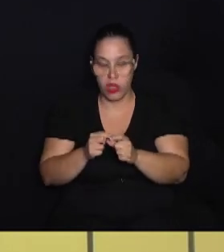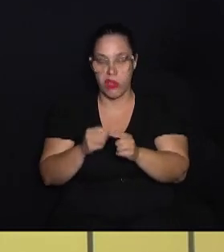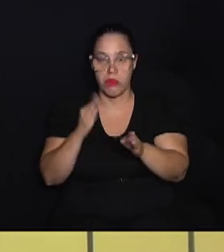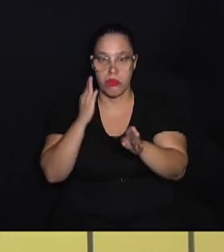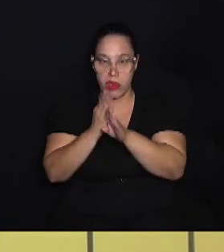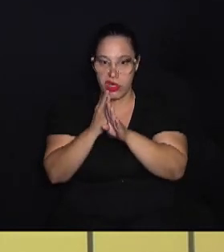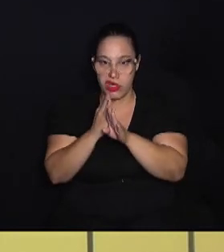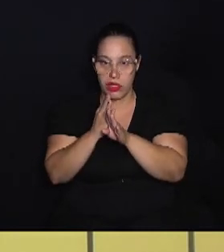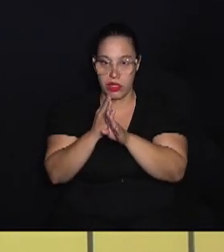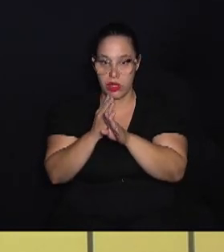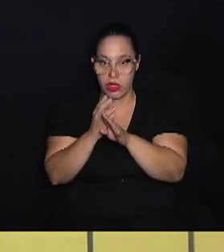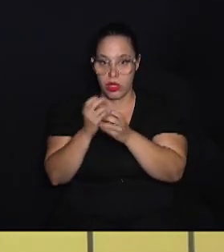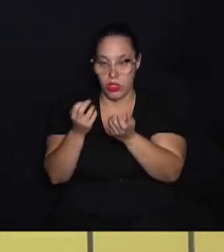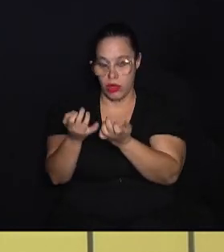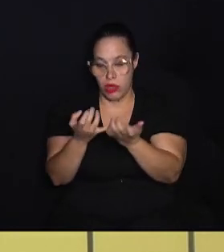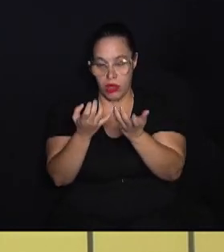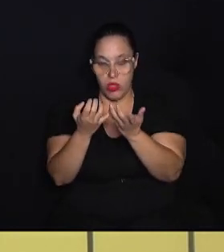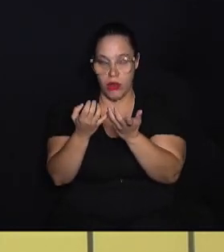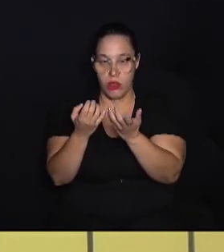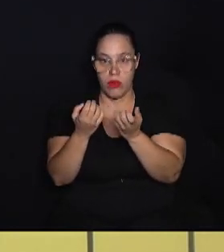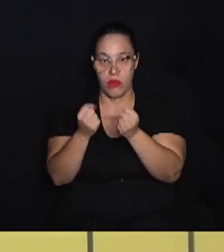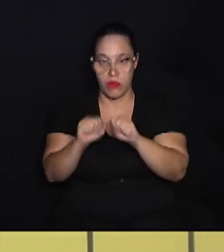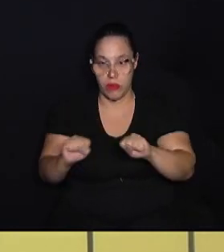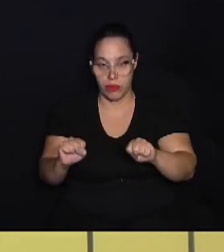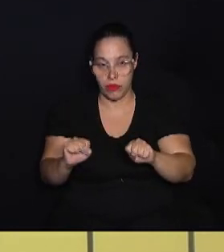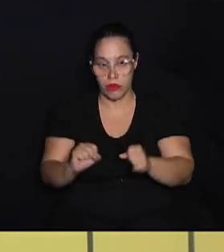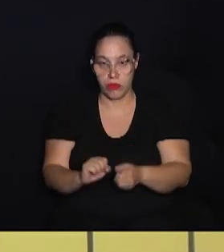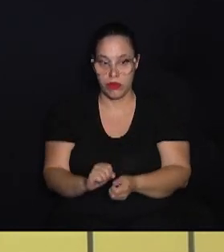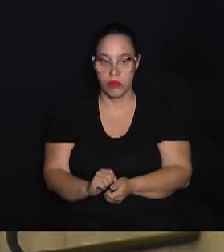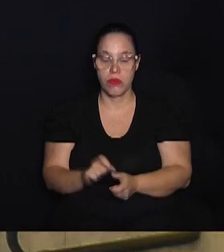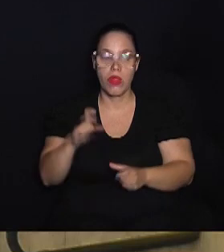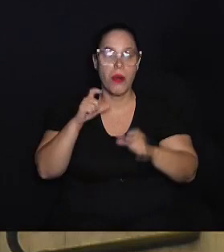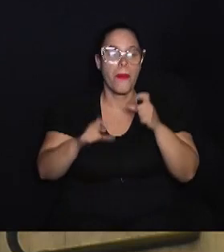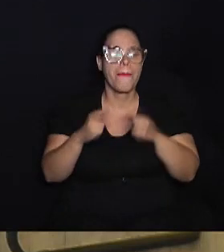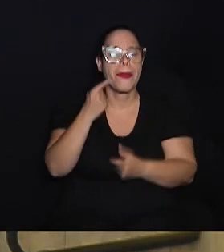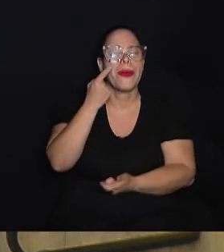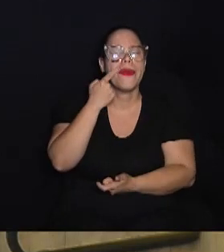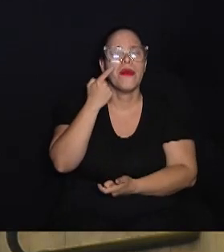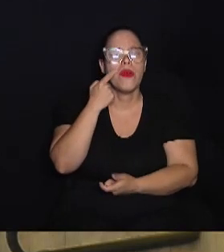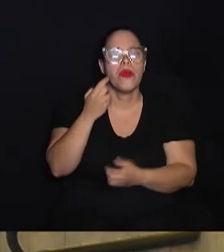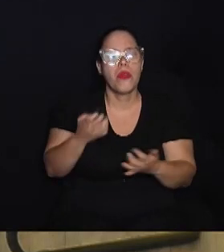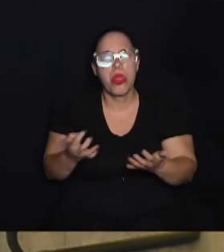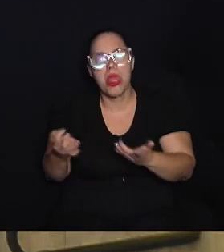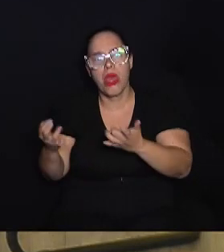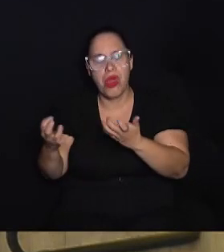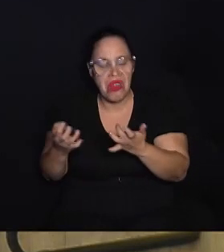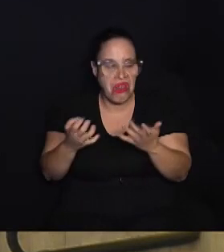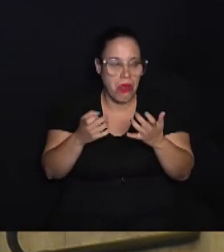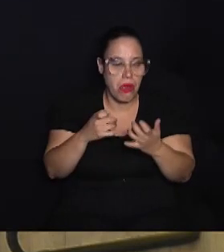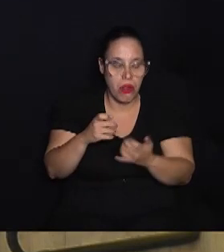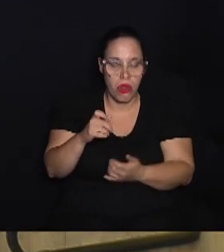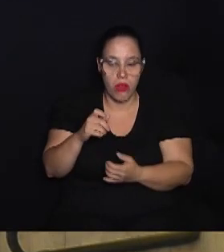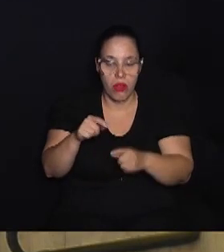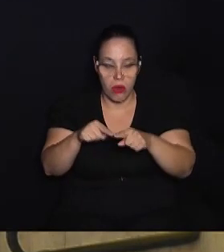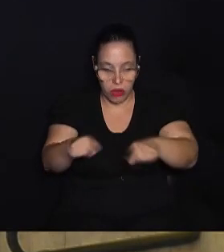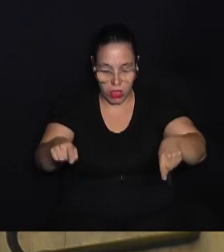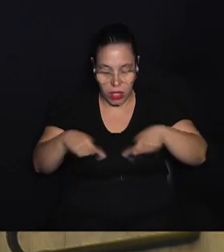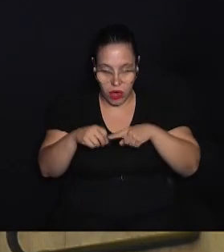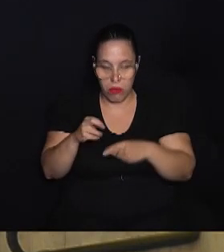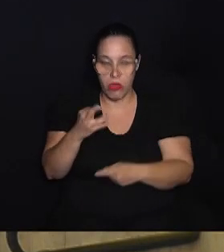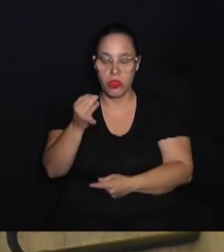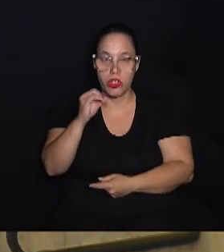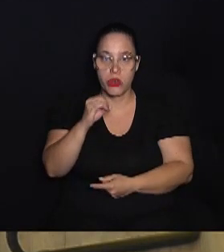lá e mitigar esses riscos. Tá. As pessoas, por exemplo, eu vejo que tá pegando fogo num terreno baldio.